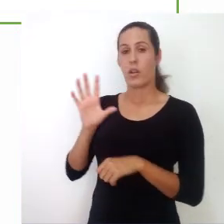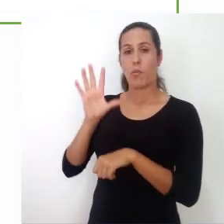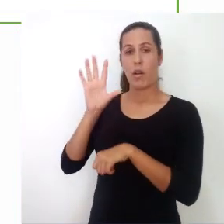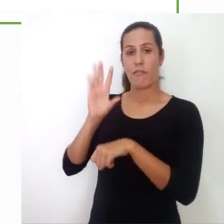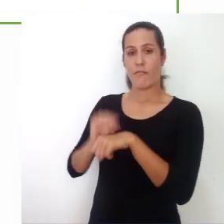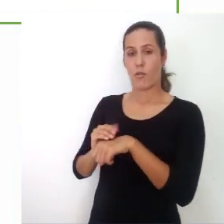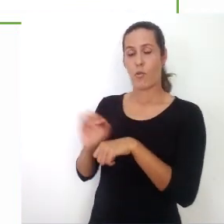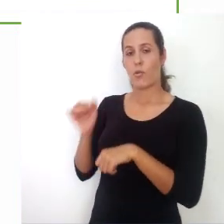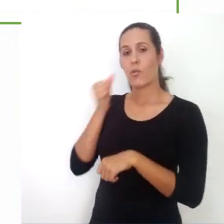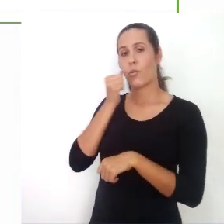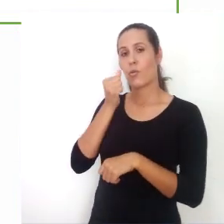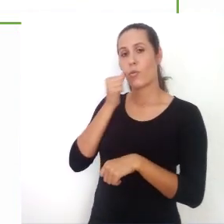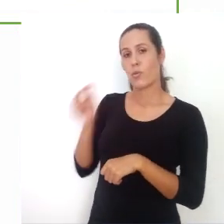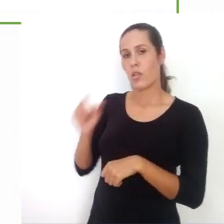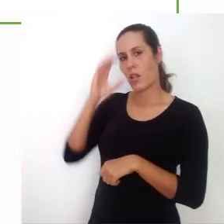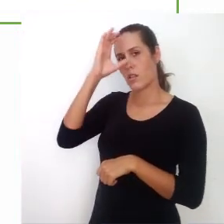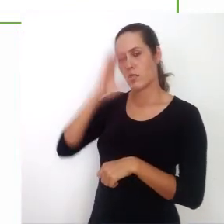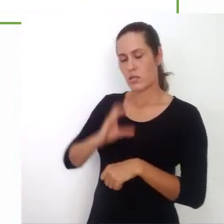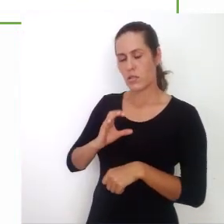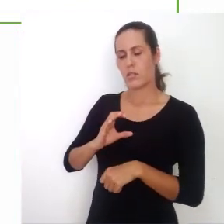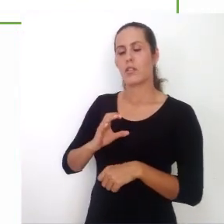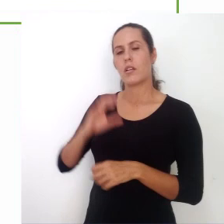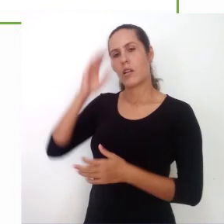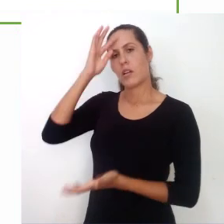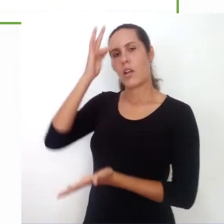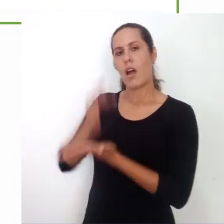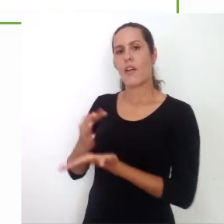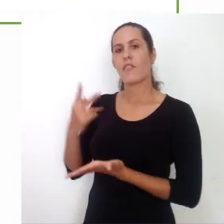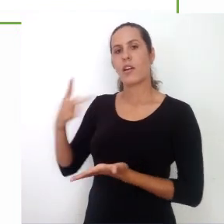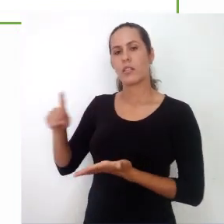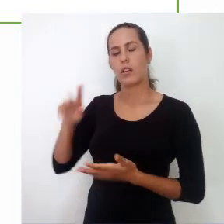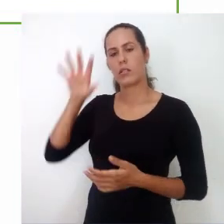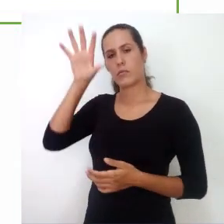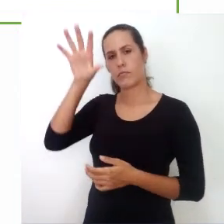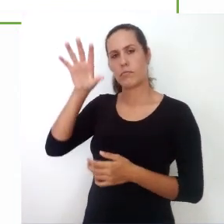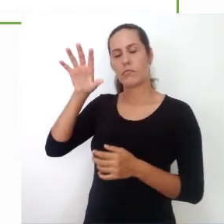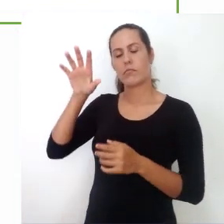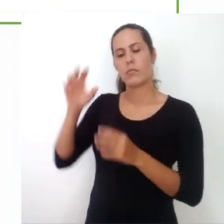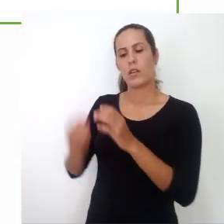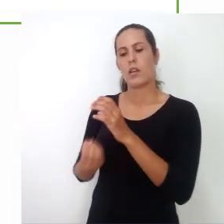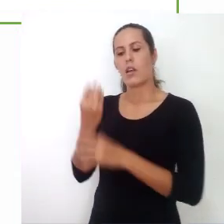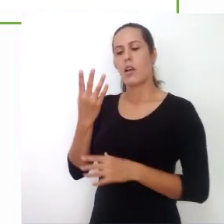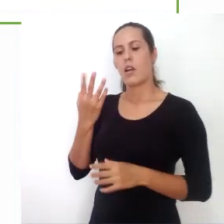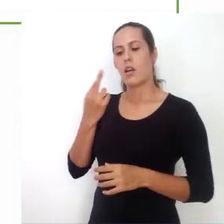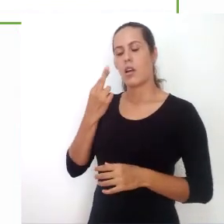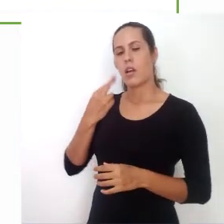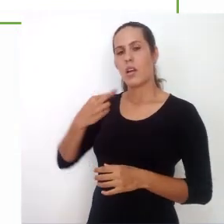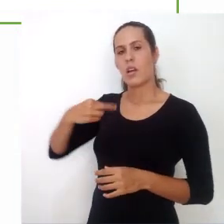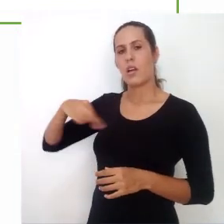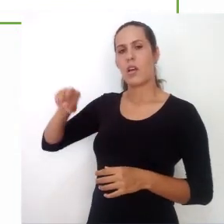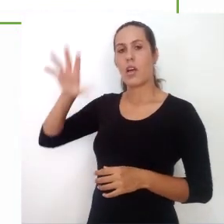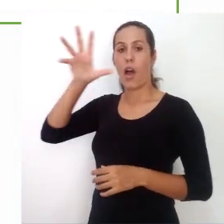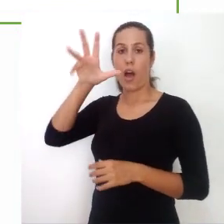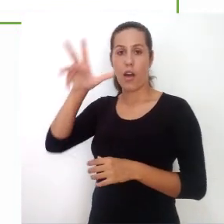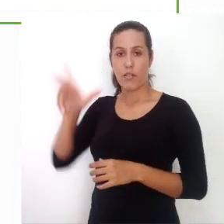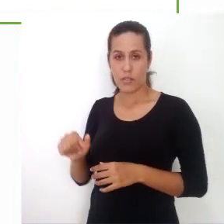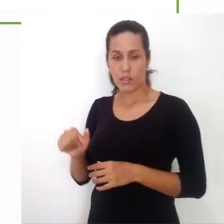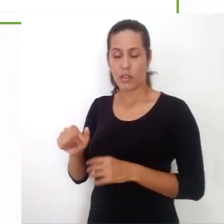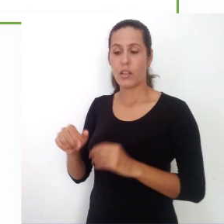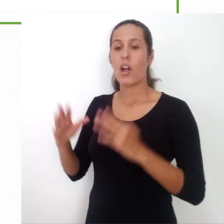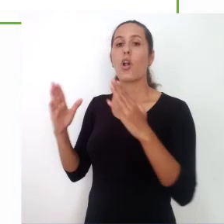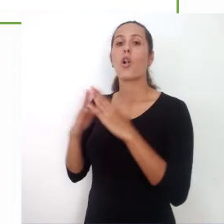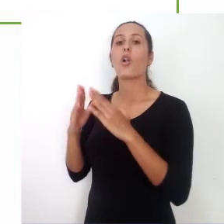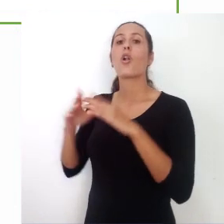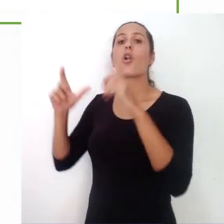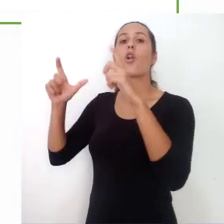Desta cidadã que professa uma religião de matriz africana, que teve o seu templo, o seu terreiro, o seu